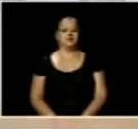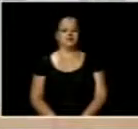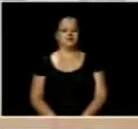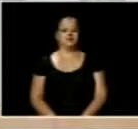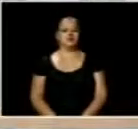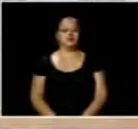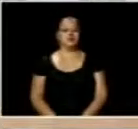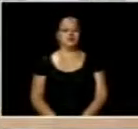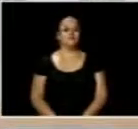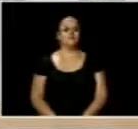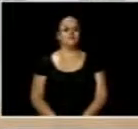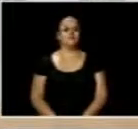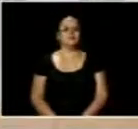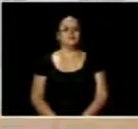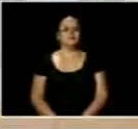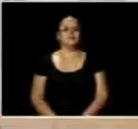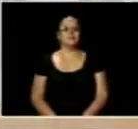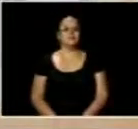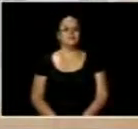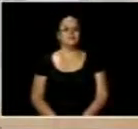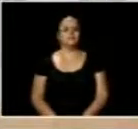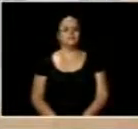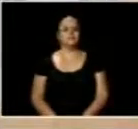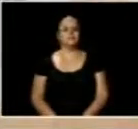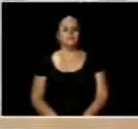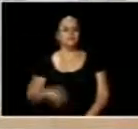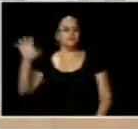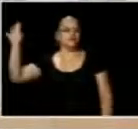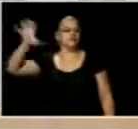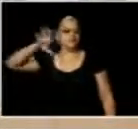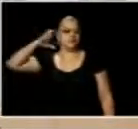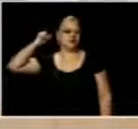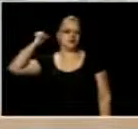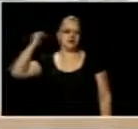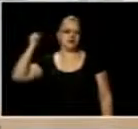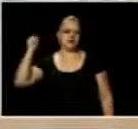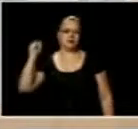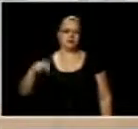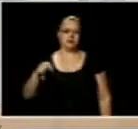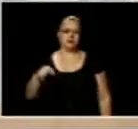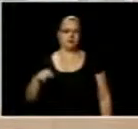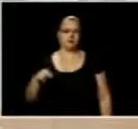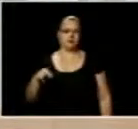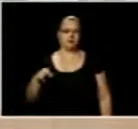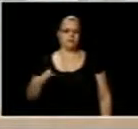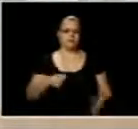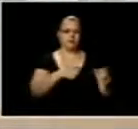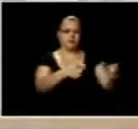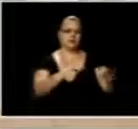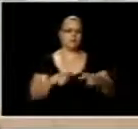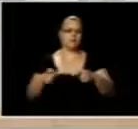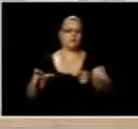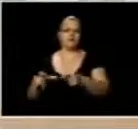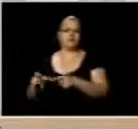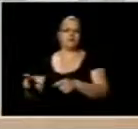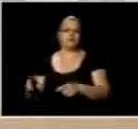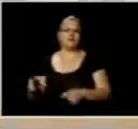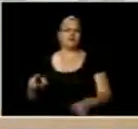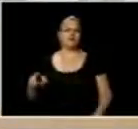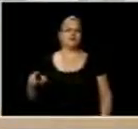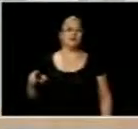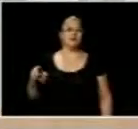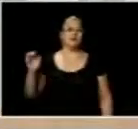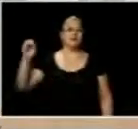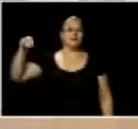É por isso que nós ouvimos aqui, com muita tristeza, os grupos de Moçambique, Congada,